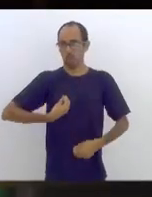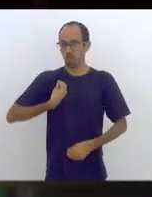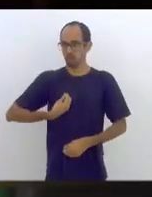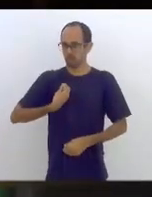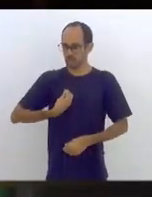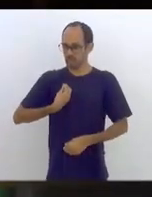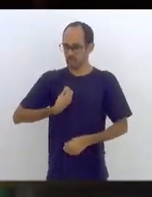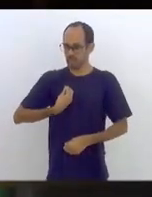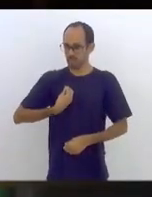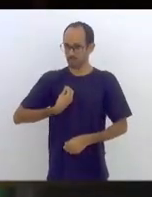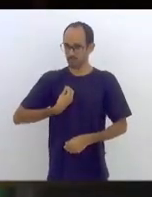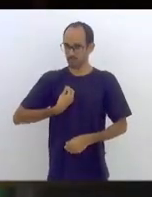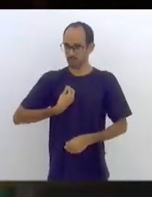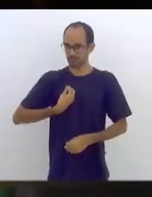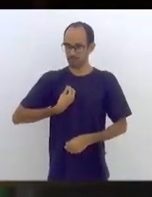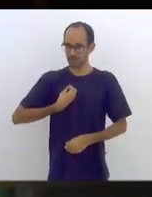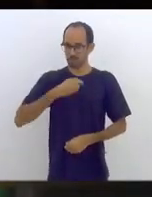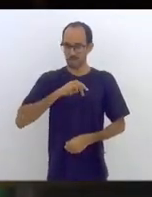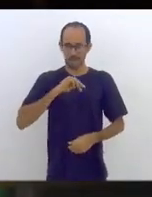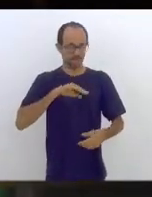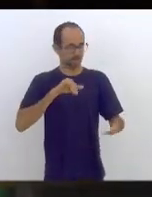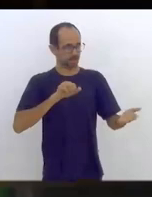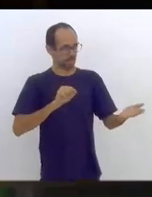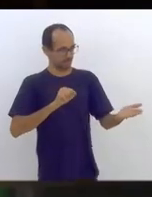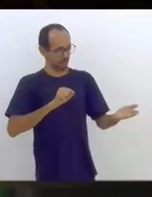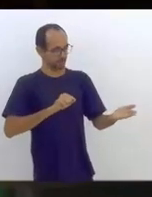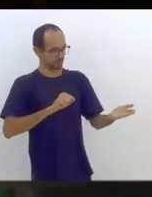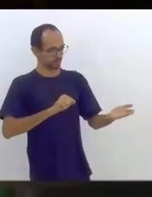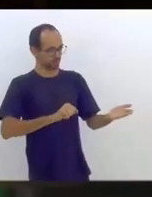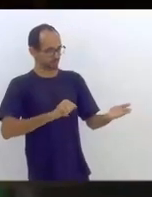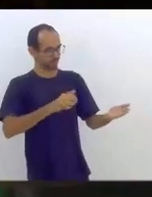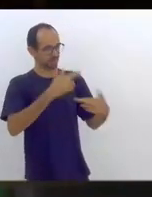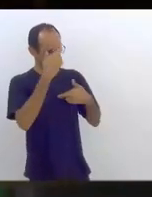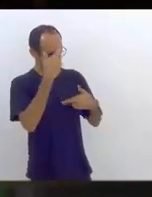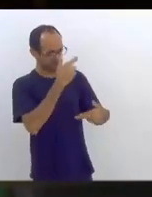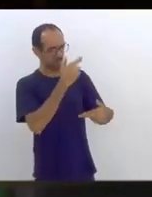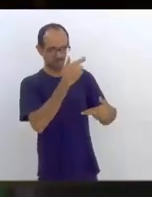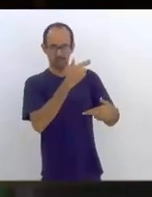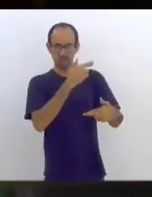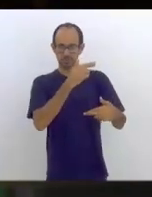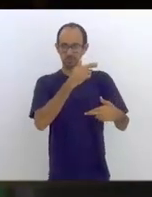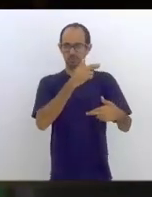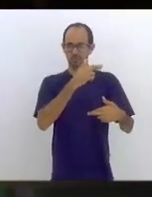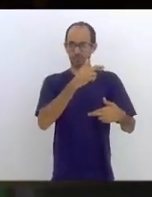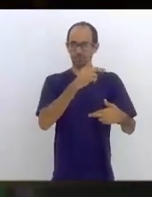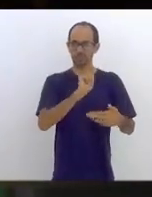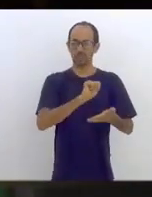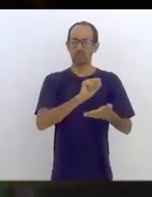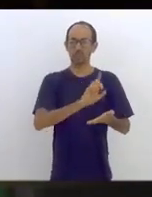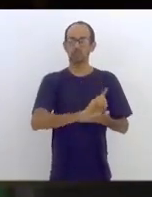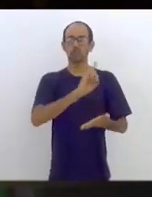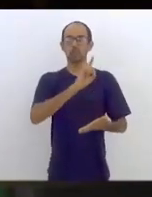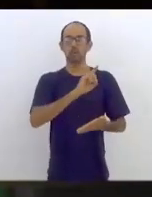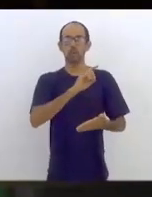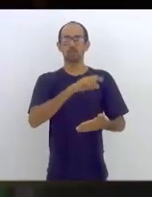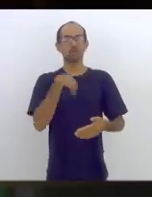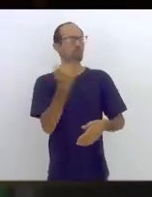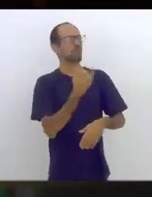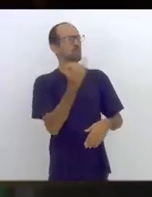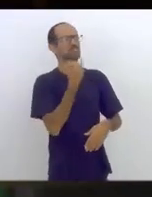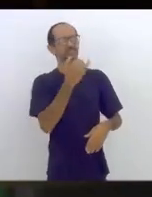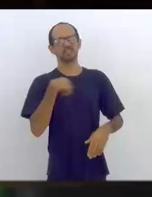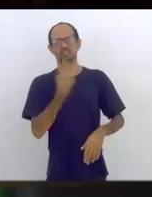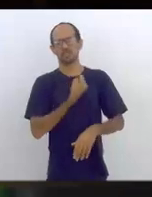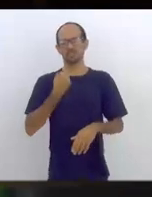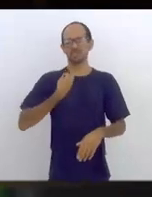com vida. Maria Soares, meu respeito. Nayá, doutora Nayá, meu respeito. E o doutor Prudente foi muito importante nas nossas vidas.